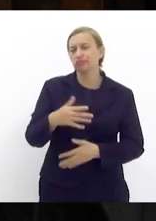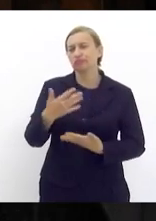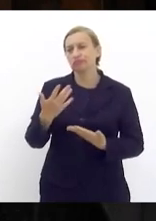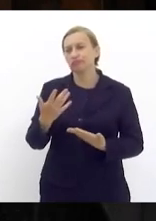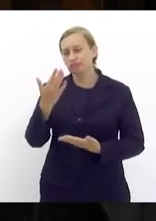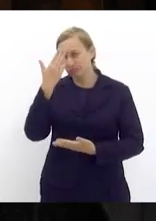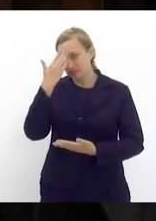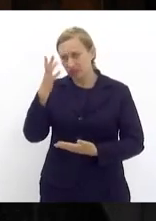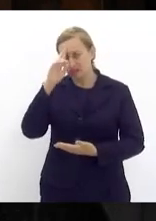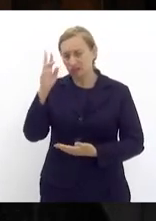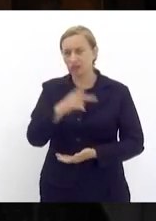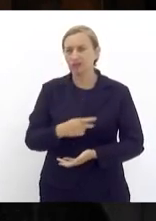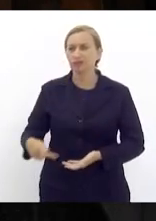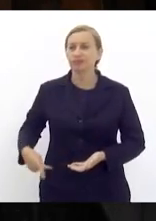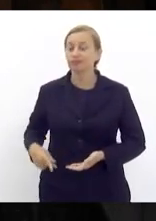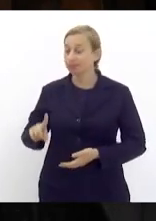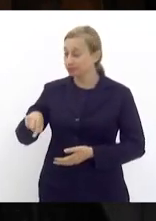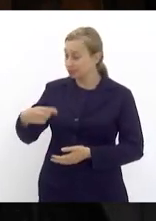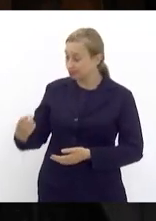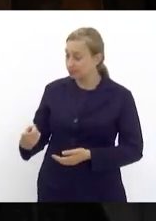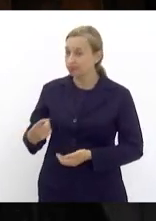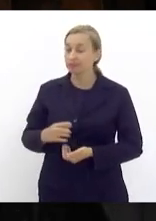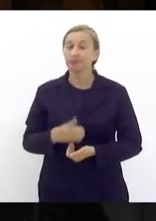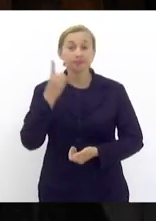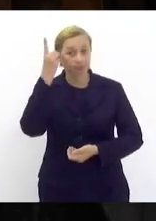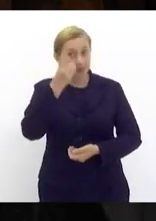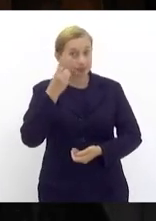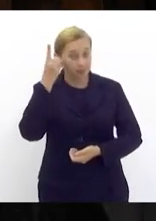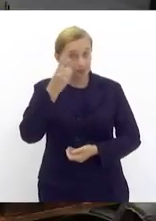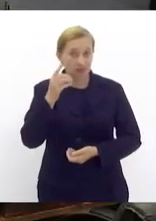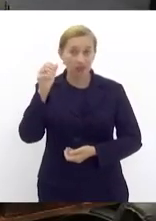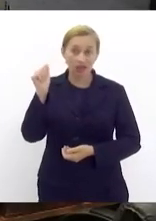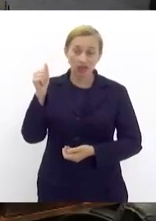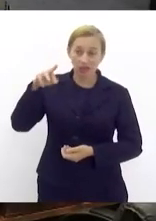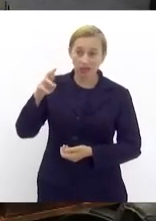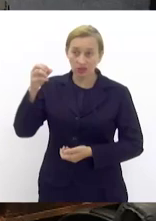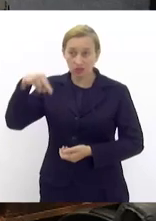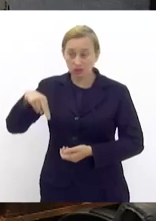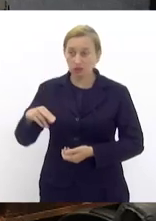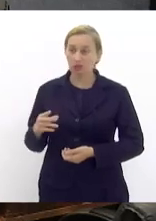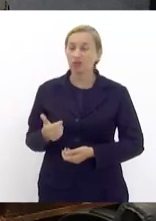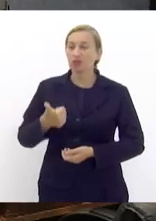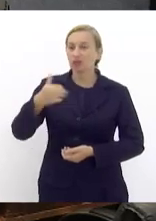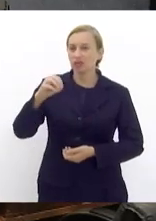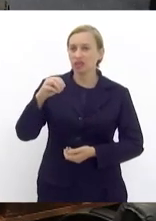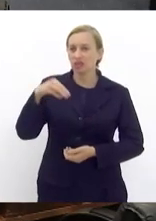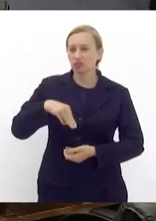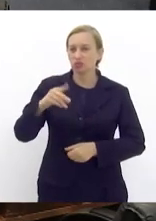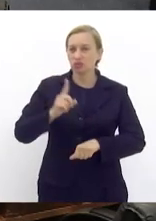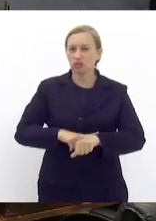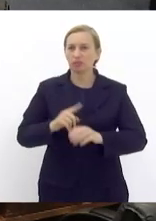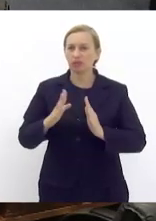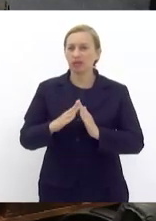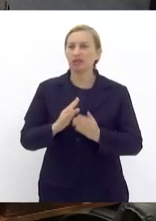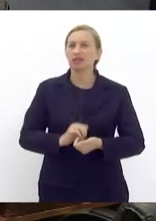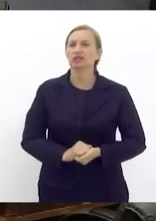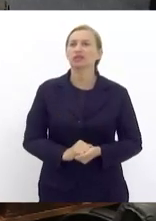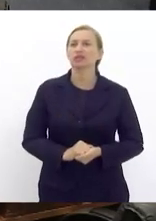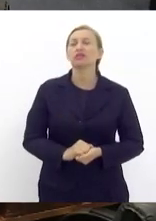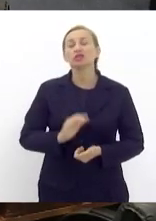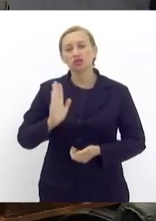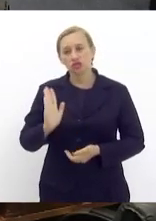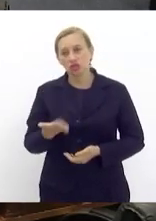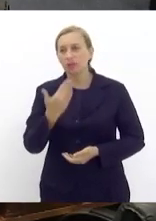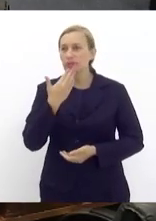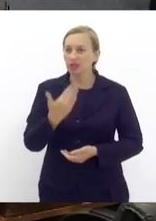obrigado. Próximo orador inscrito é o nobre deputado Anderson Moraes. Vossa Excelência dispõe de 10 minutos no tempo regimental, já